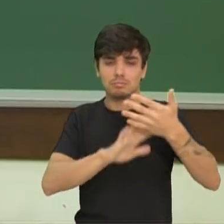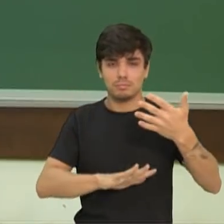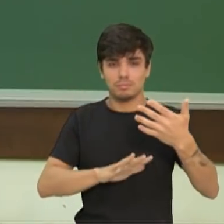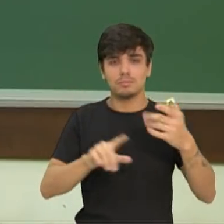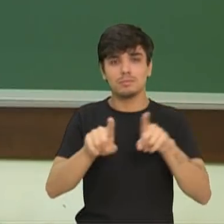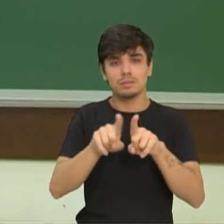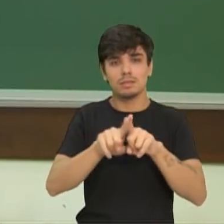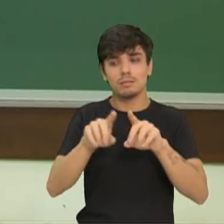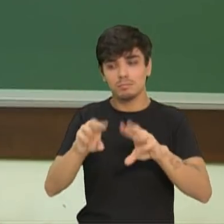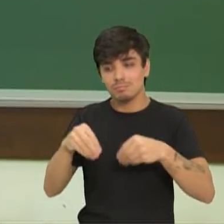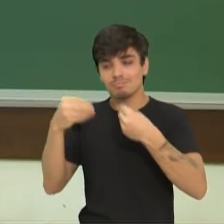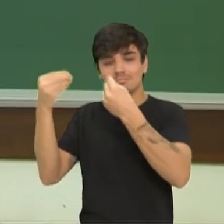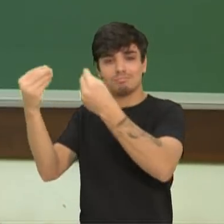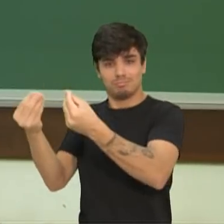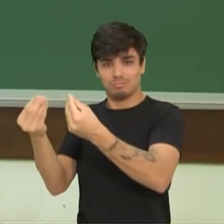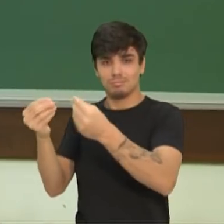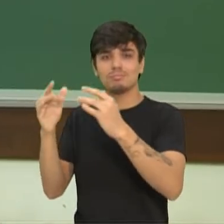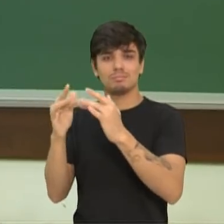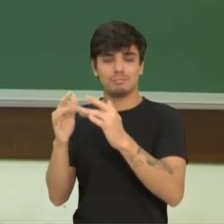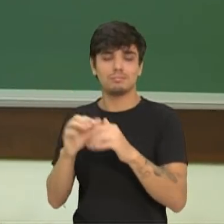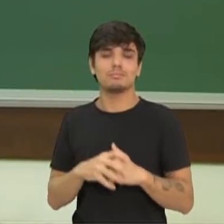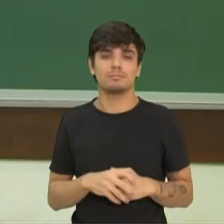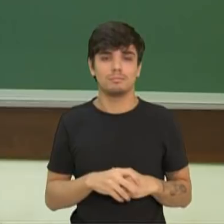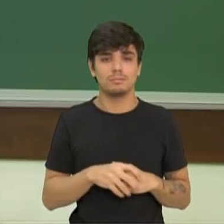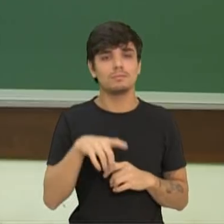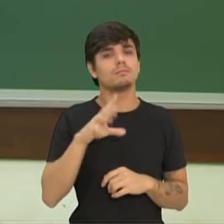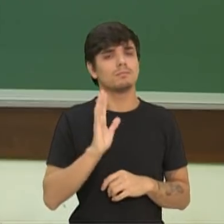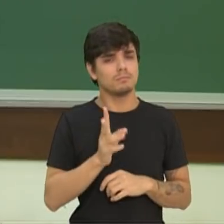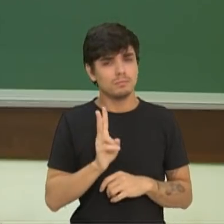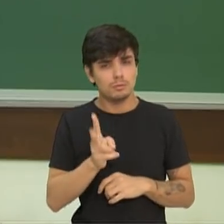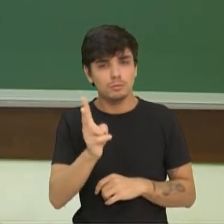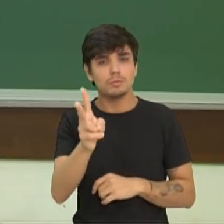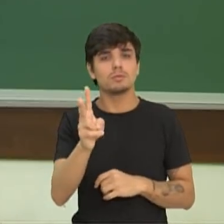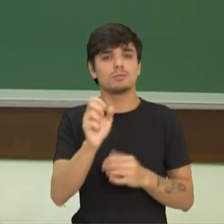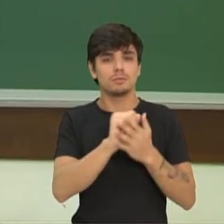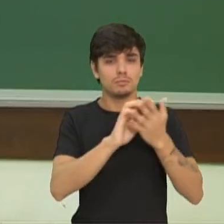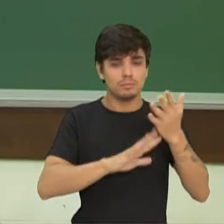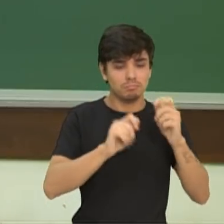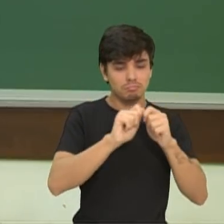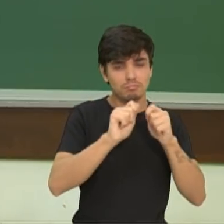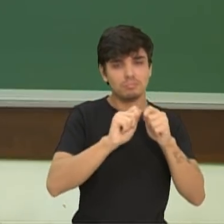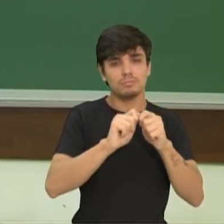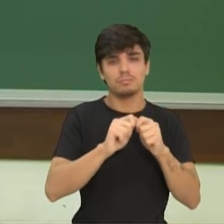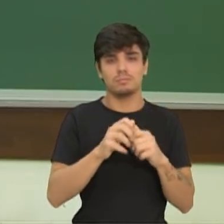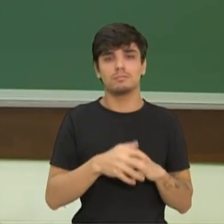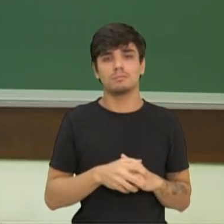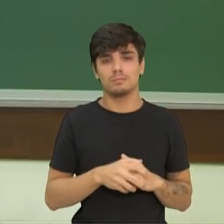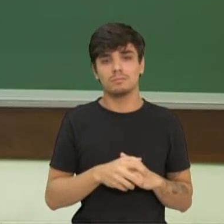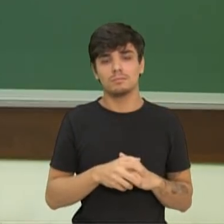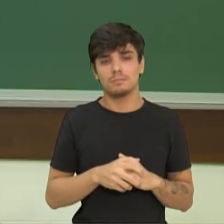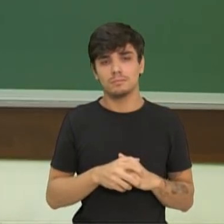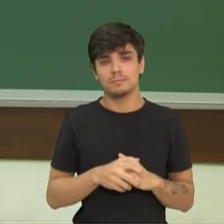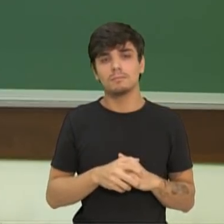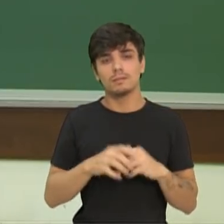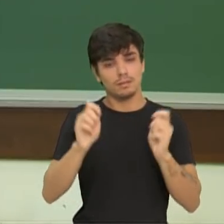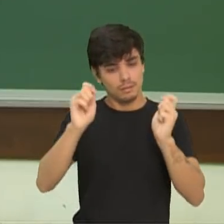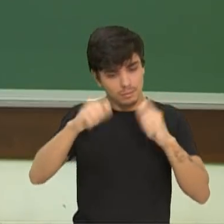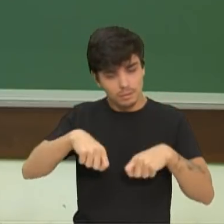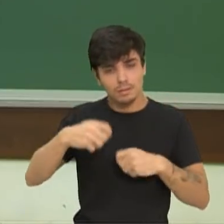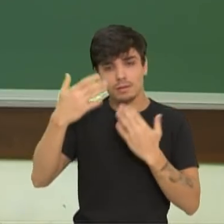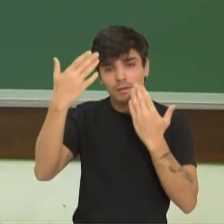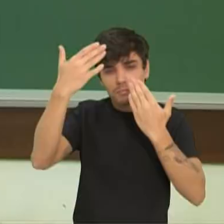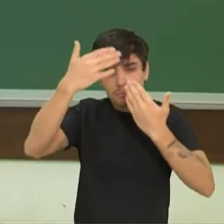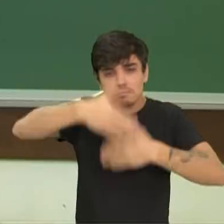e também para que você possa devolvê-las. Assim você continua exercitando os conteúdos e também poderá ser